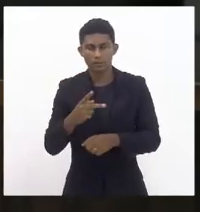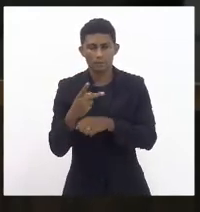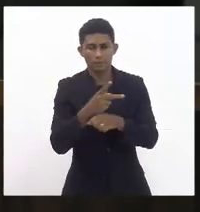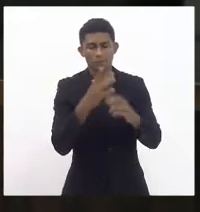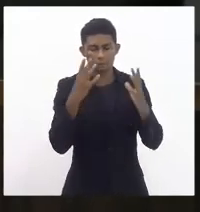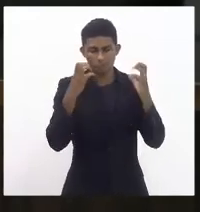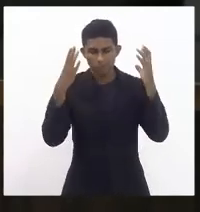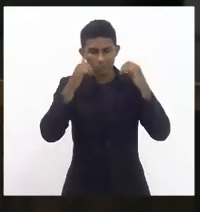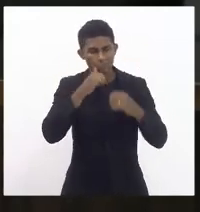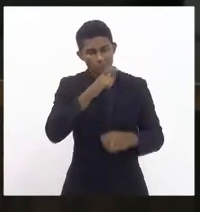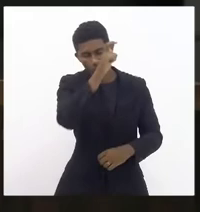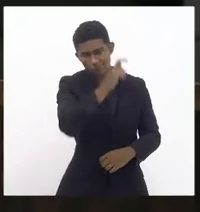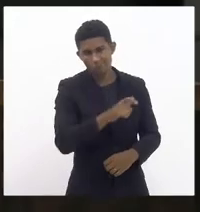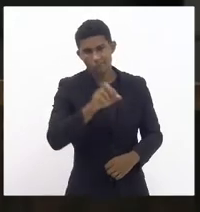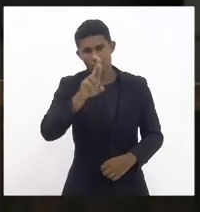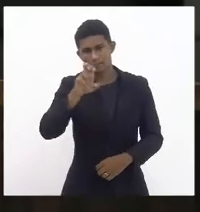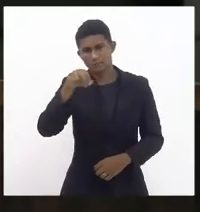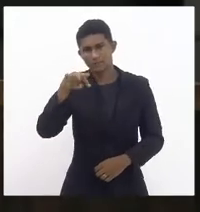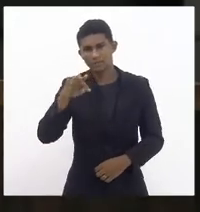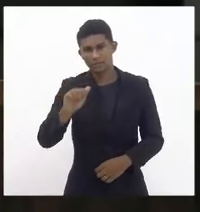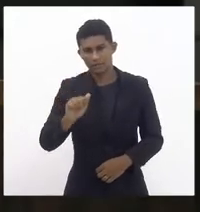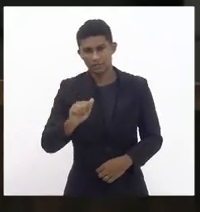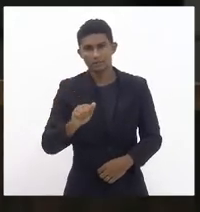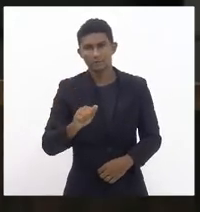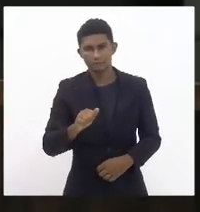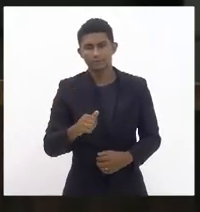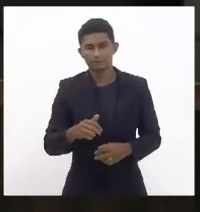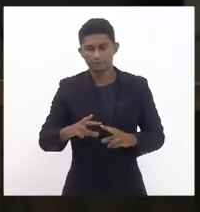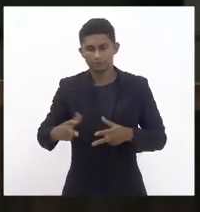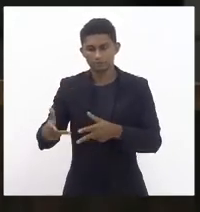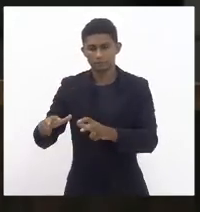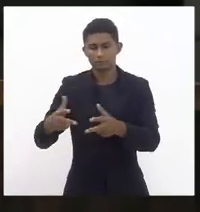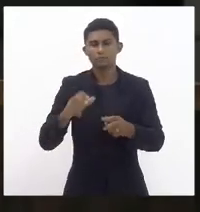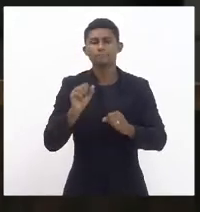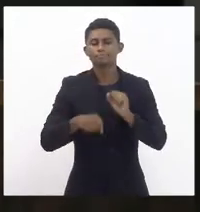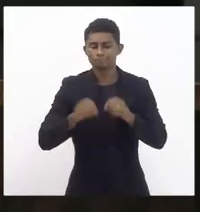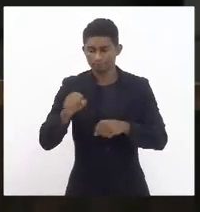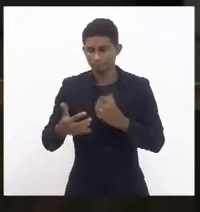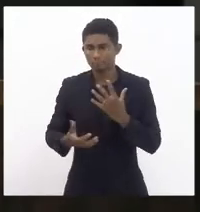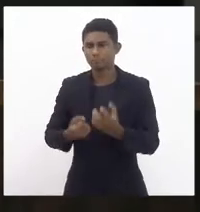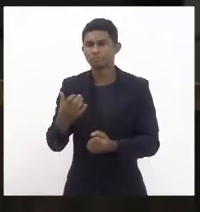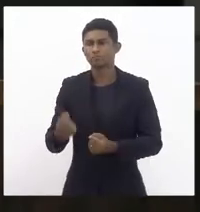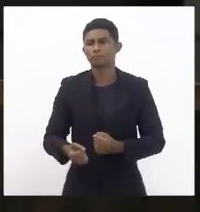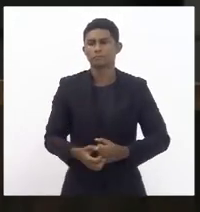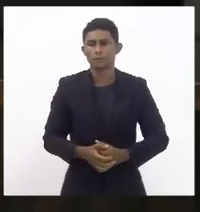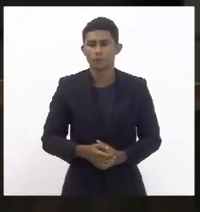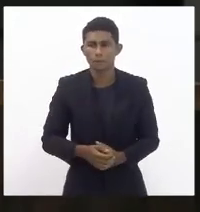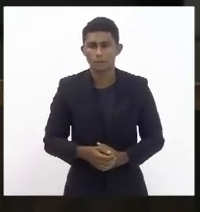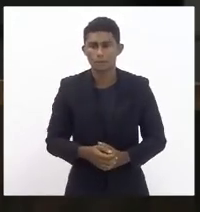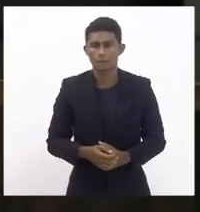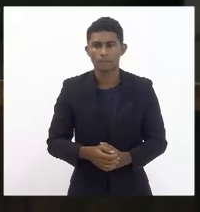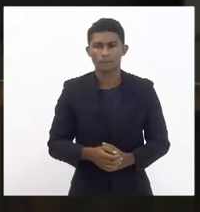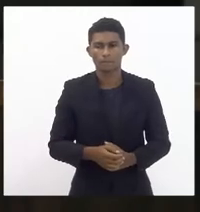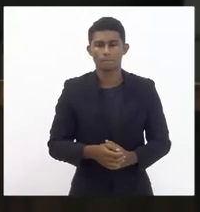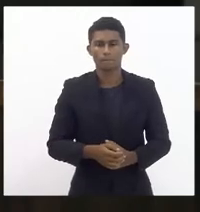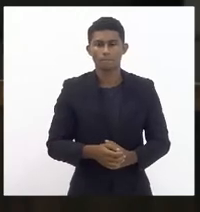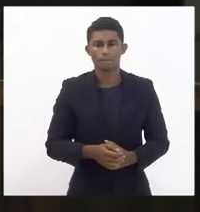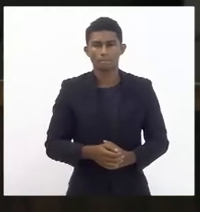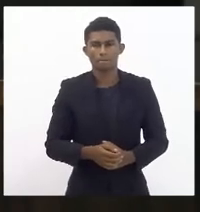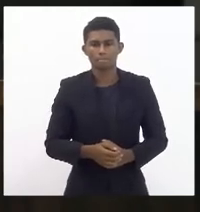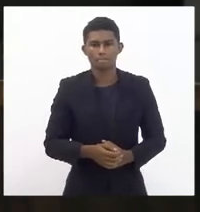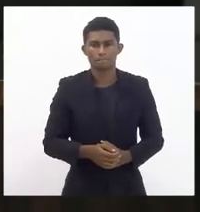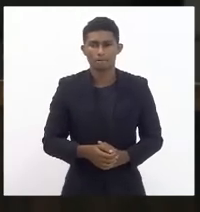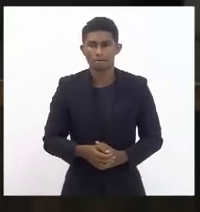Marielle Franco Renata Martins de Freitas precisa comissão de normas internas e proposições externas favorável deputado o Sérgio